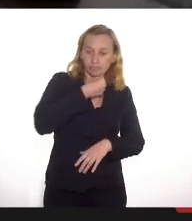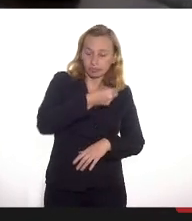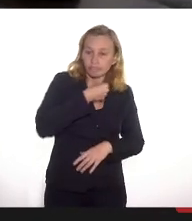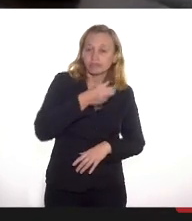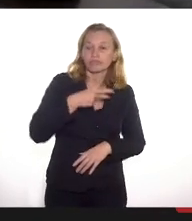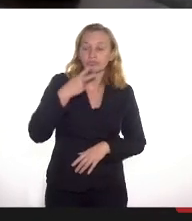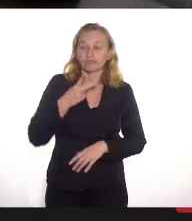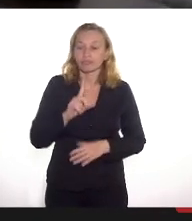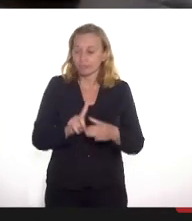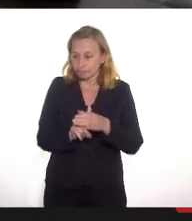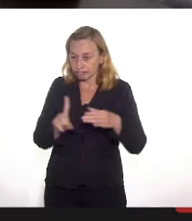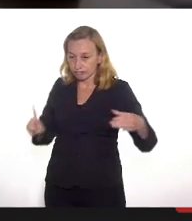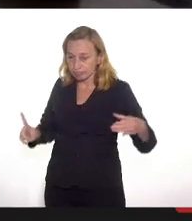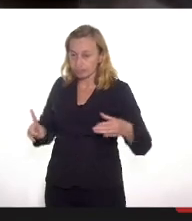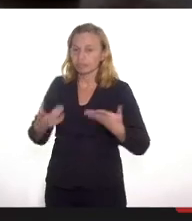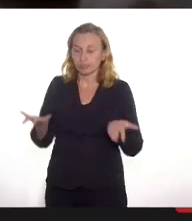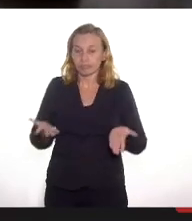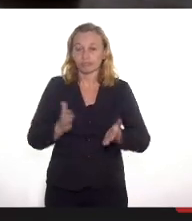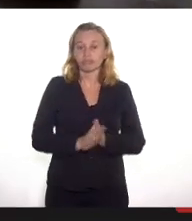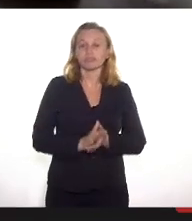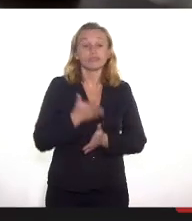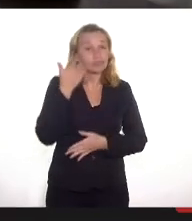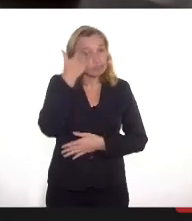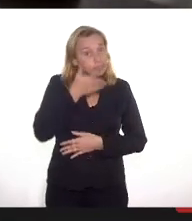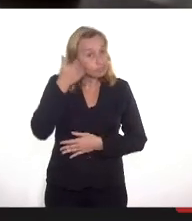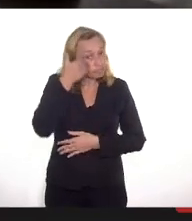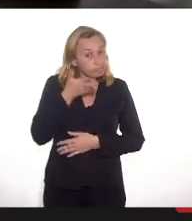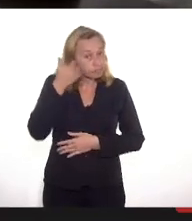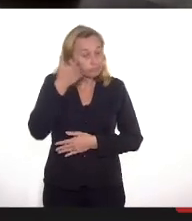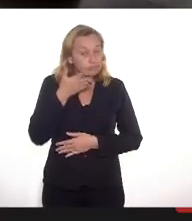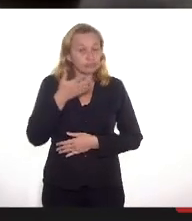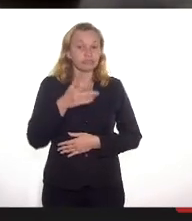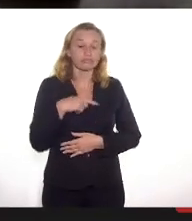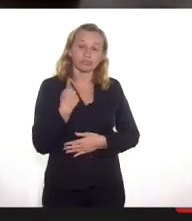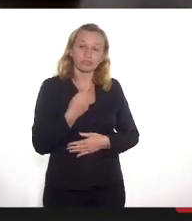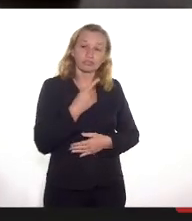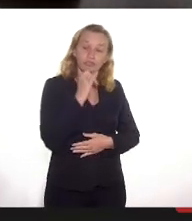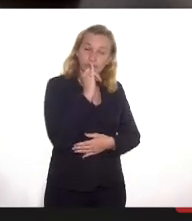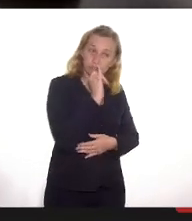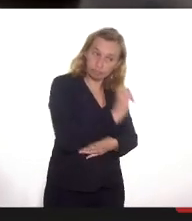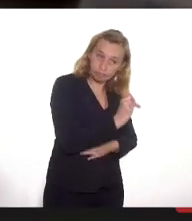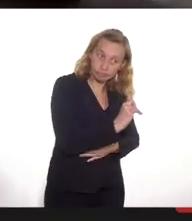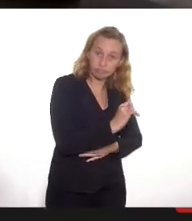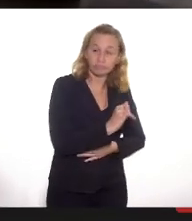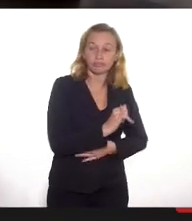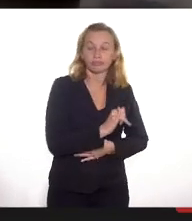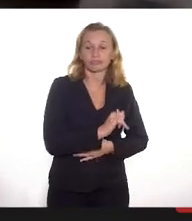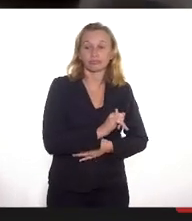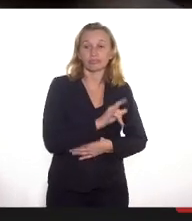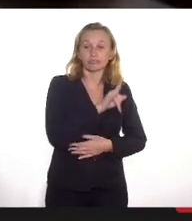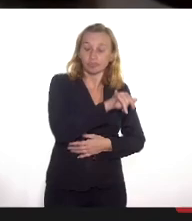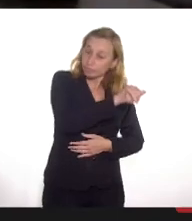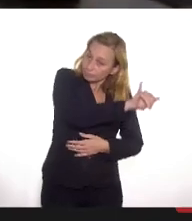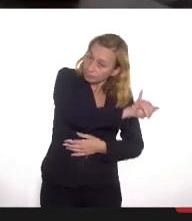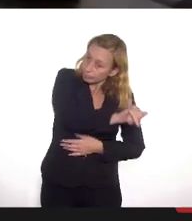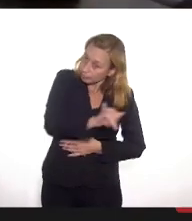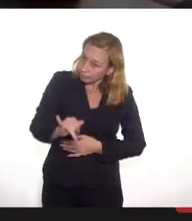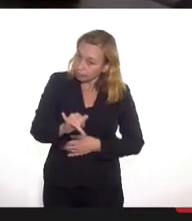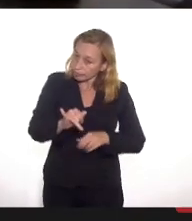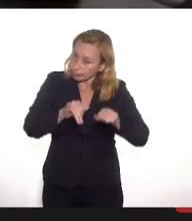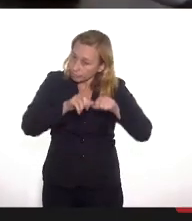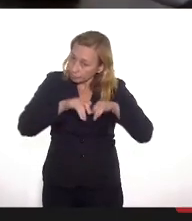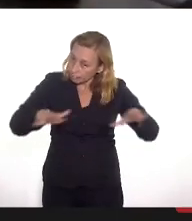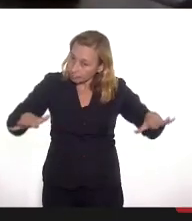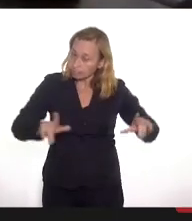questão do isolamento e distanciamento sua mensagem que a gente passa para ele que a gente cliente através da nossa